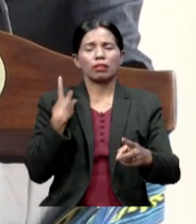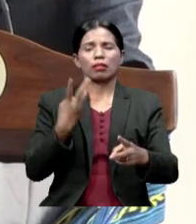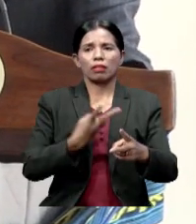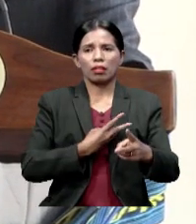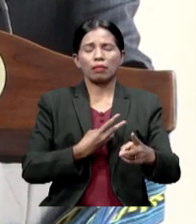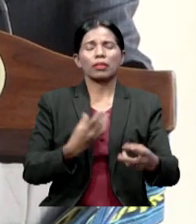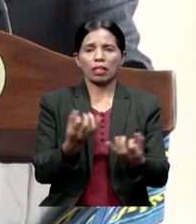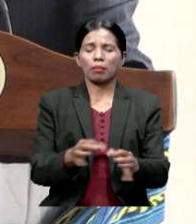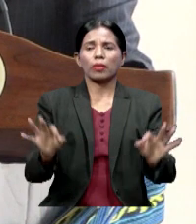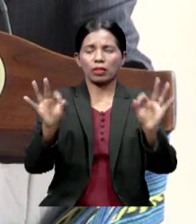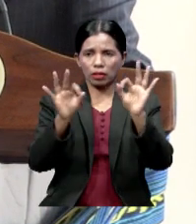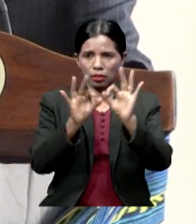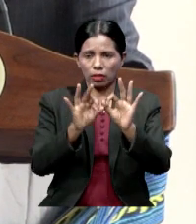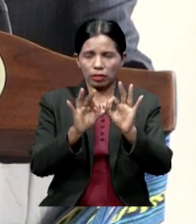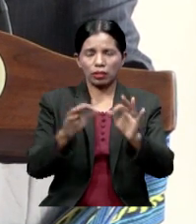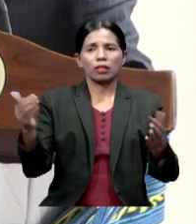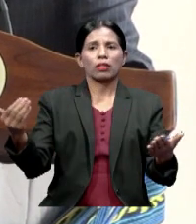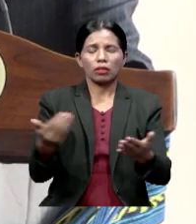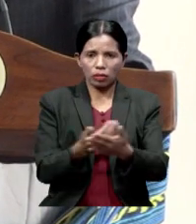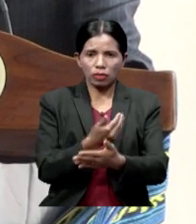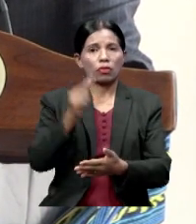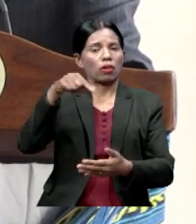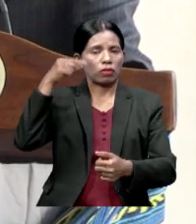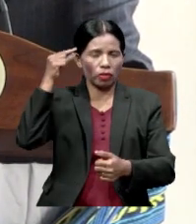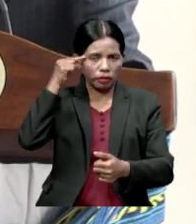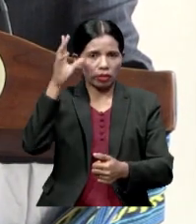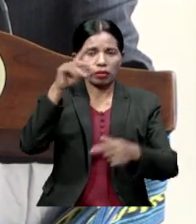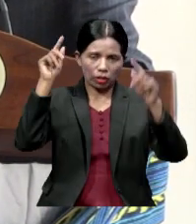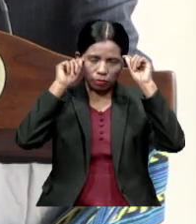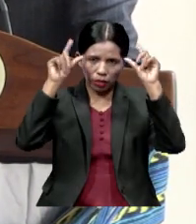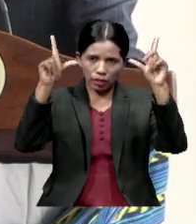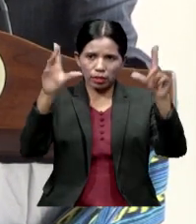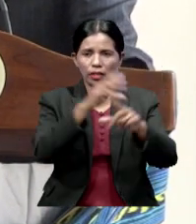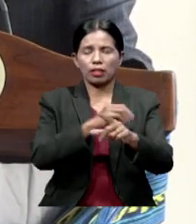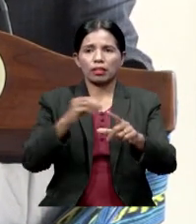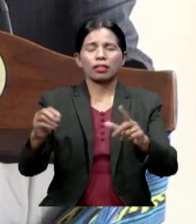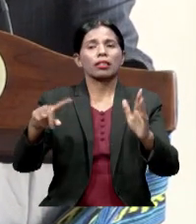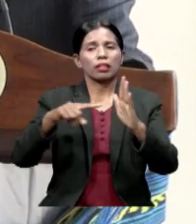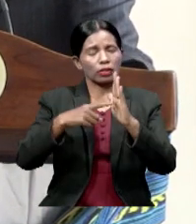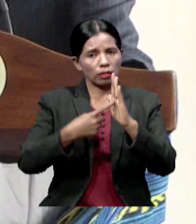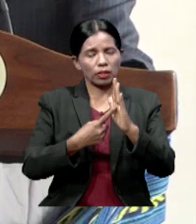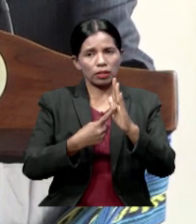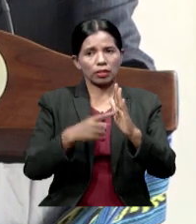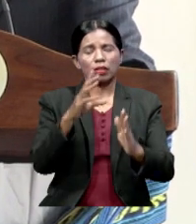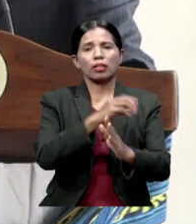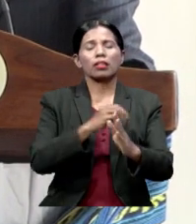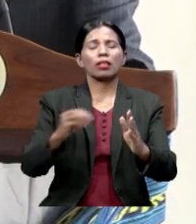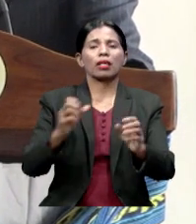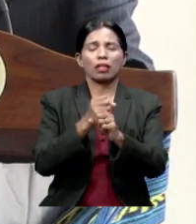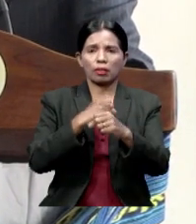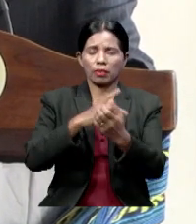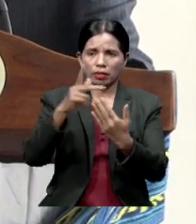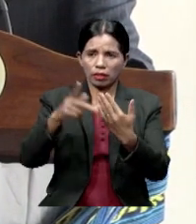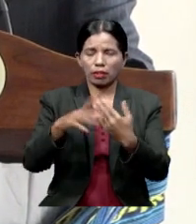importante em que o novo governo de Noroeste está no início das suas funções e